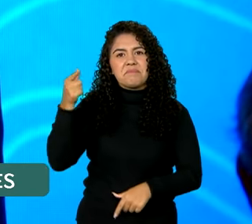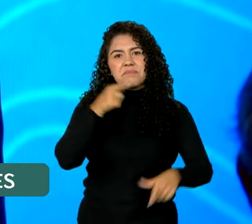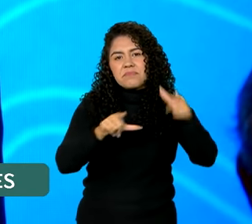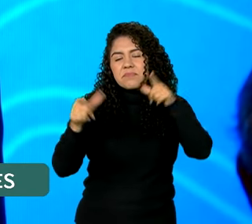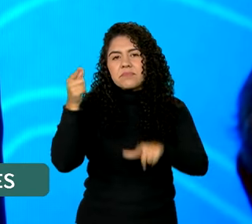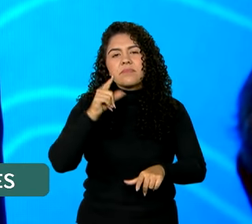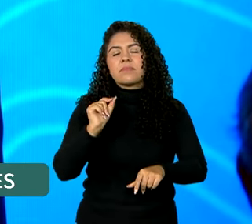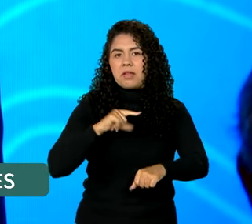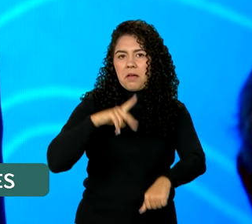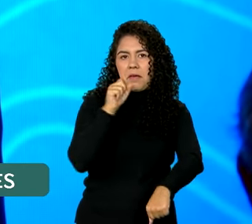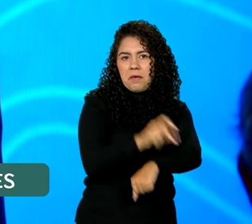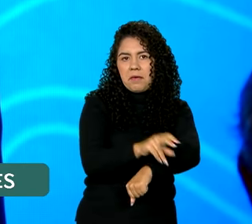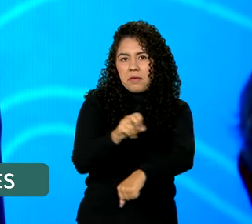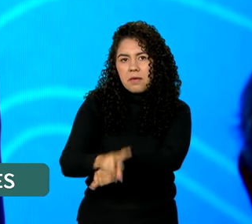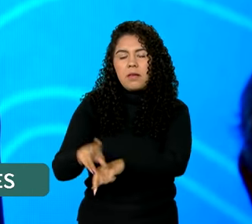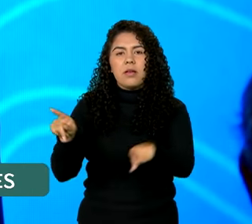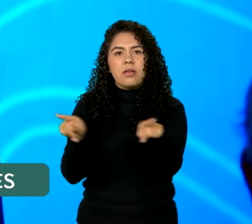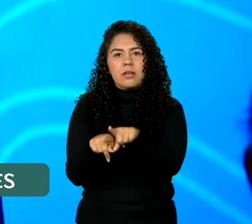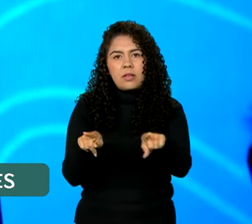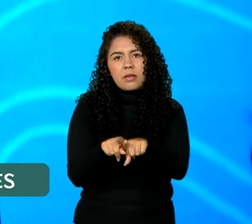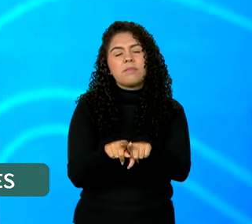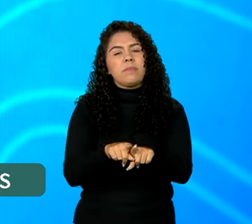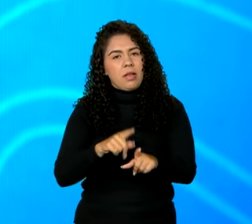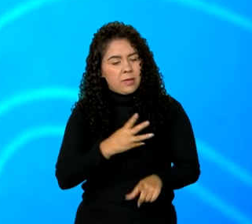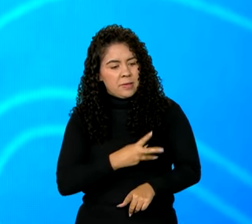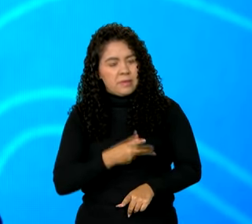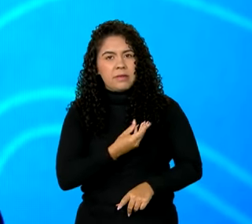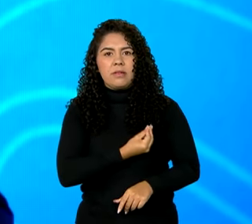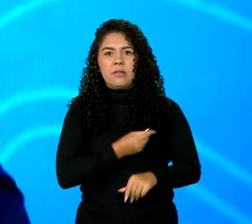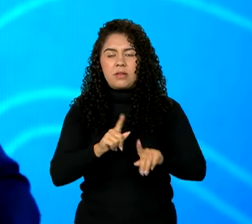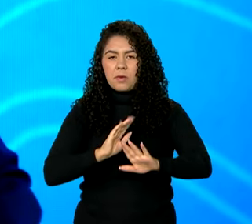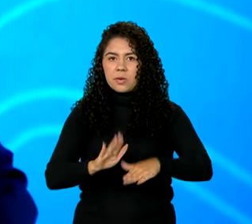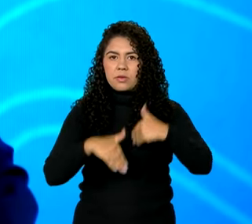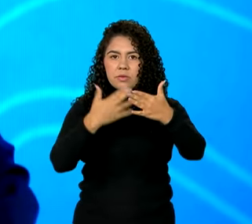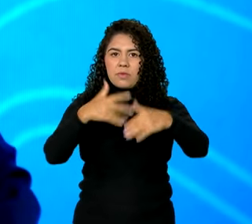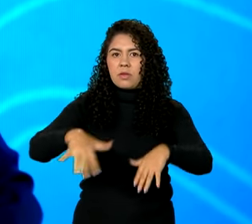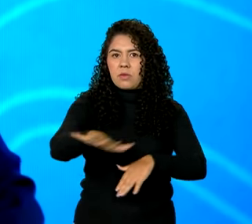empregos e economia de divisas e de desenvolvimento de um setor de alta tecnologia.